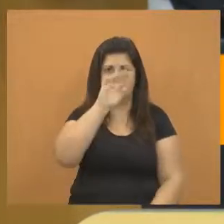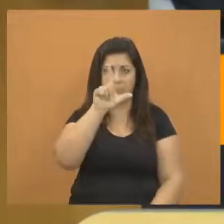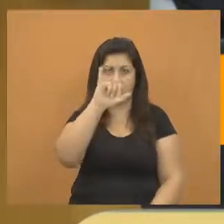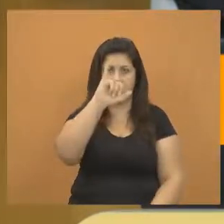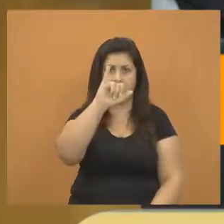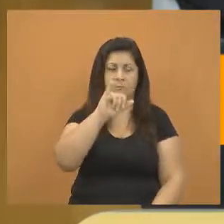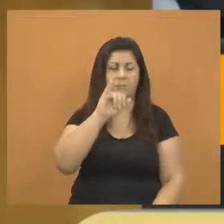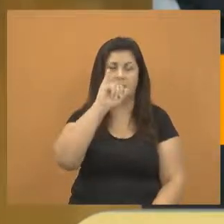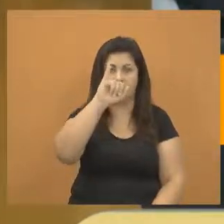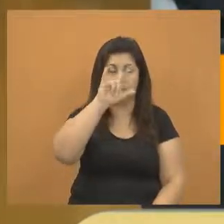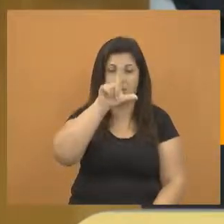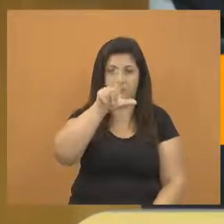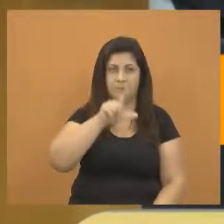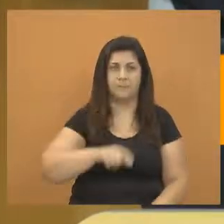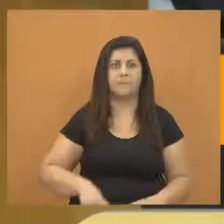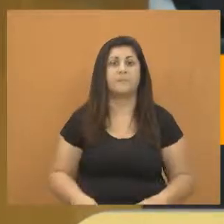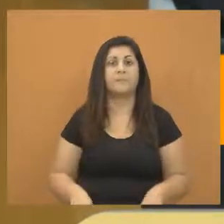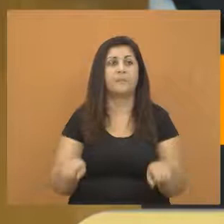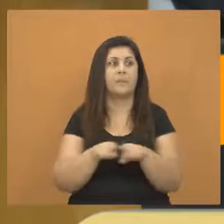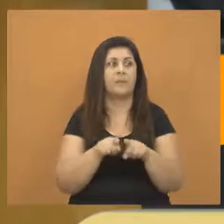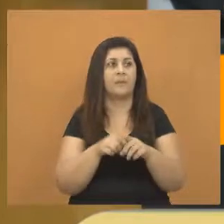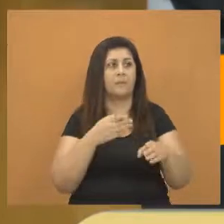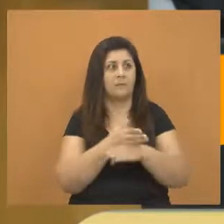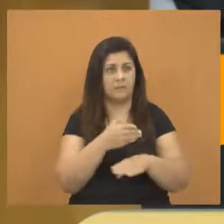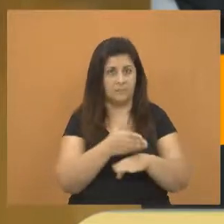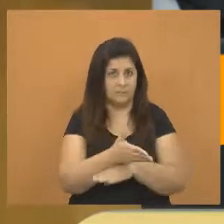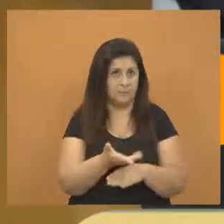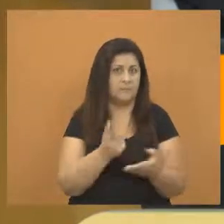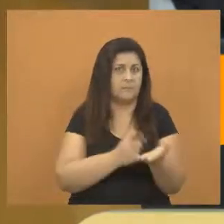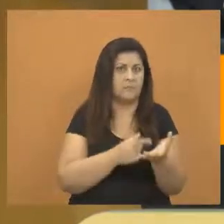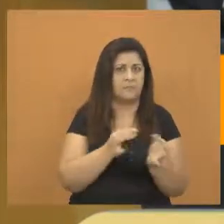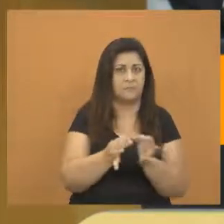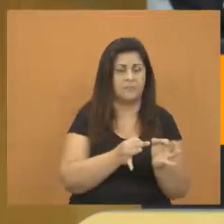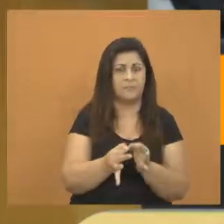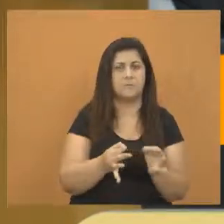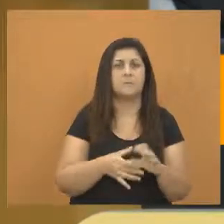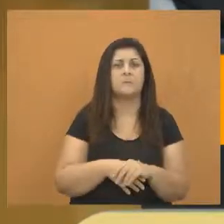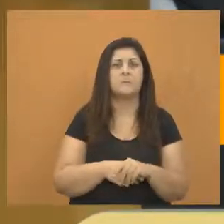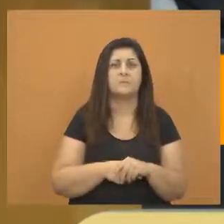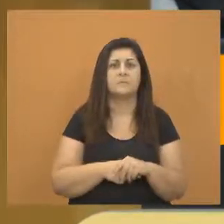né, que também fez parte deste planejamento, deste projeto.